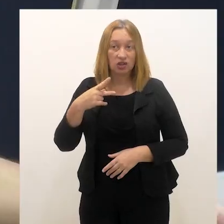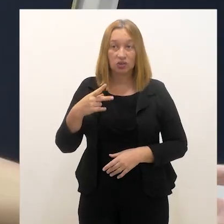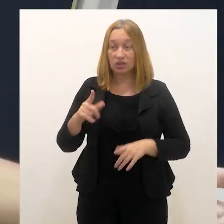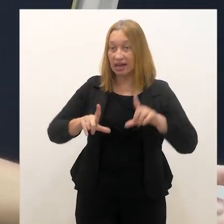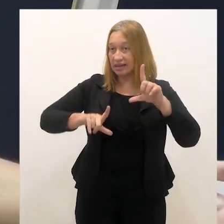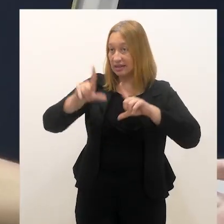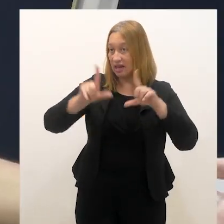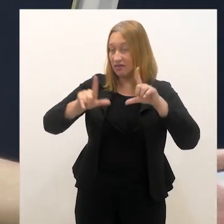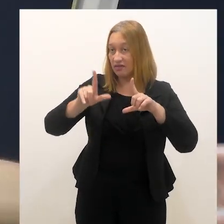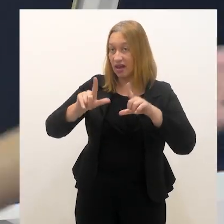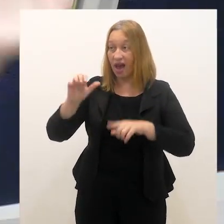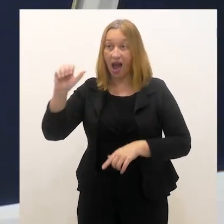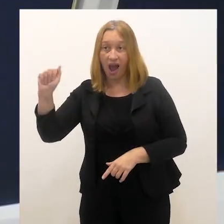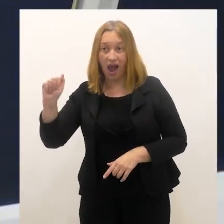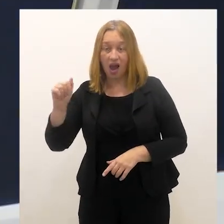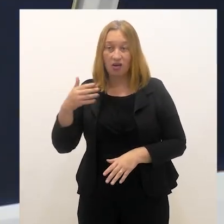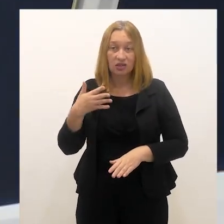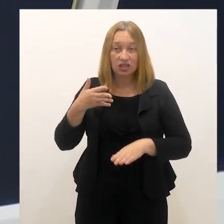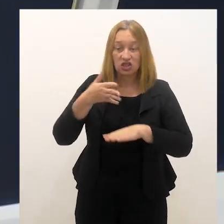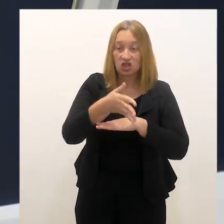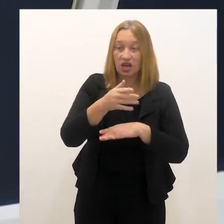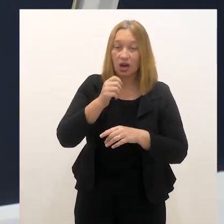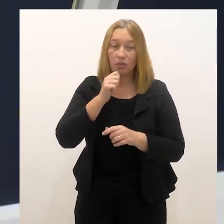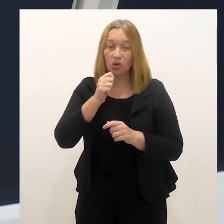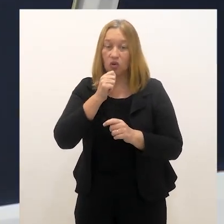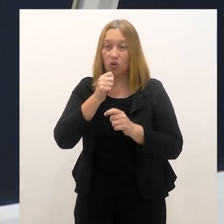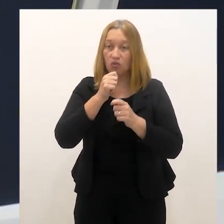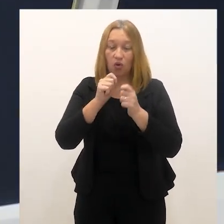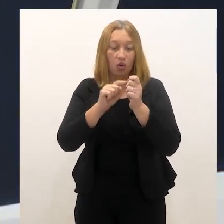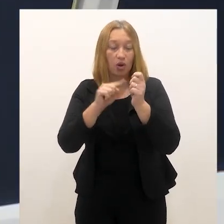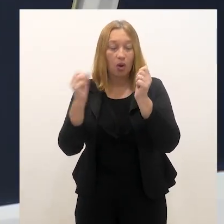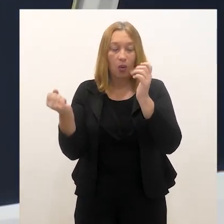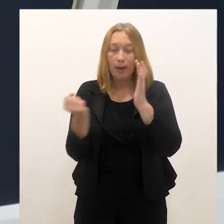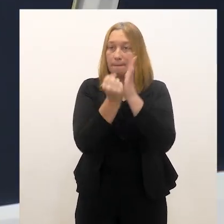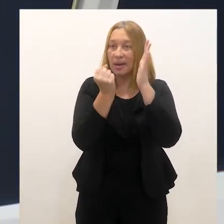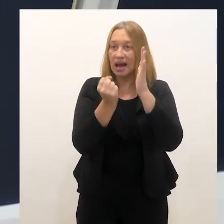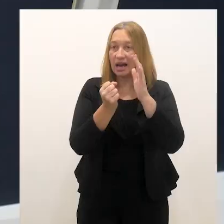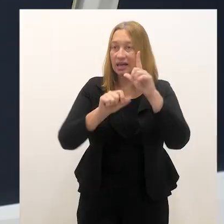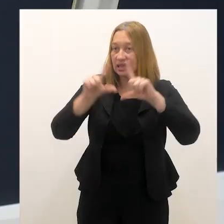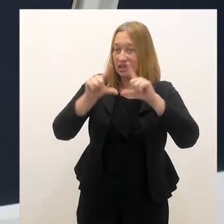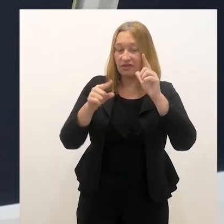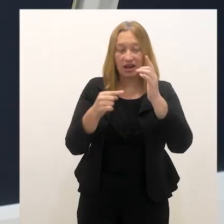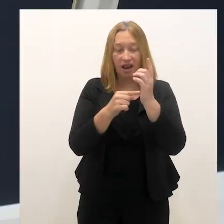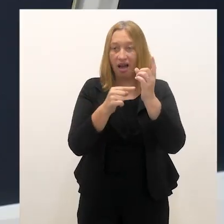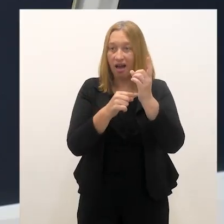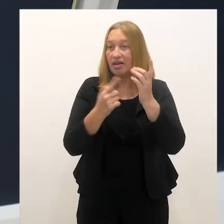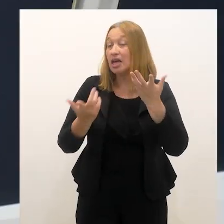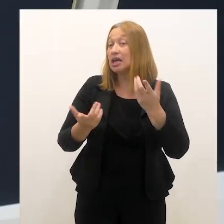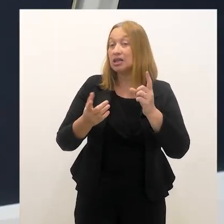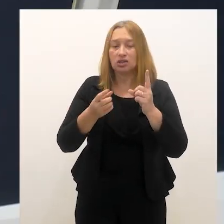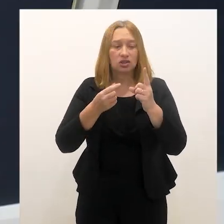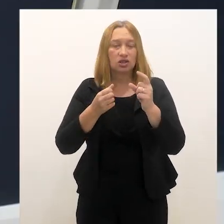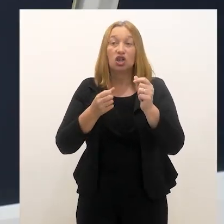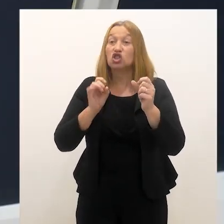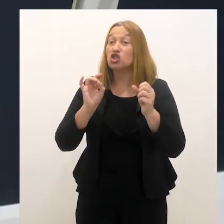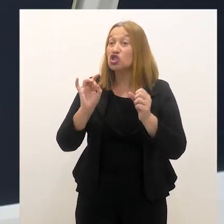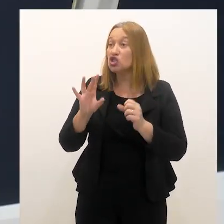eu sou da TV tal, ou então você chega lá com o microfone, com o símbolo da TV lá e tal. Só de